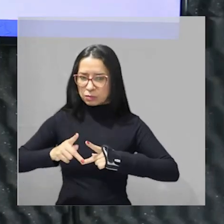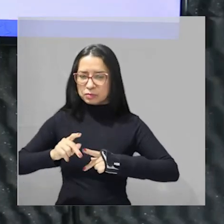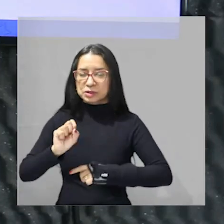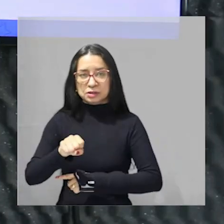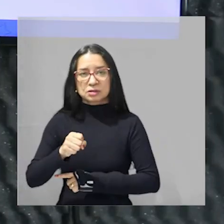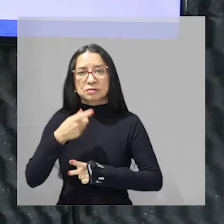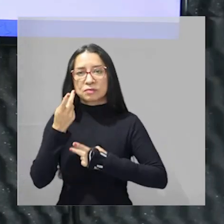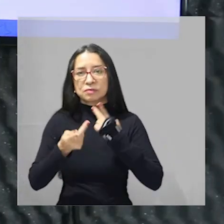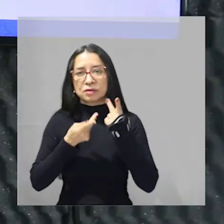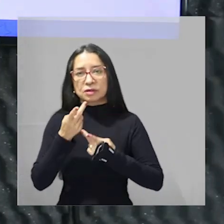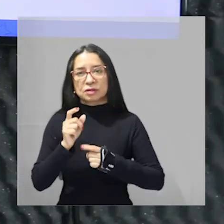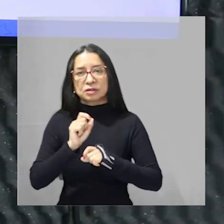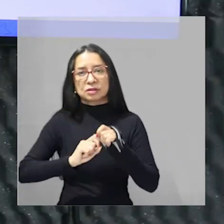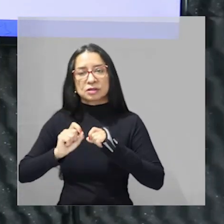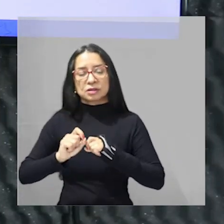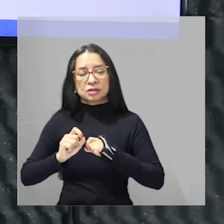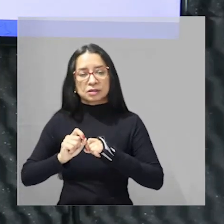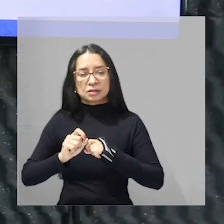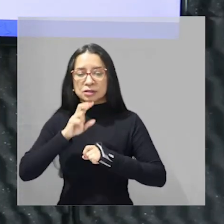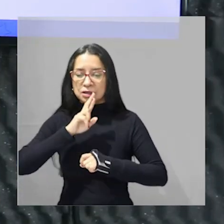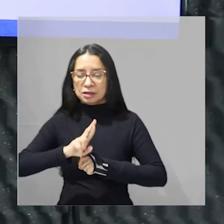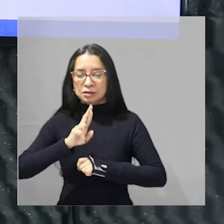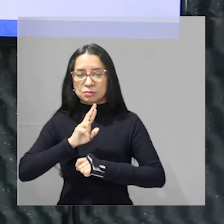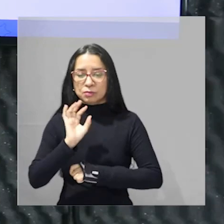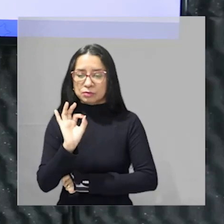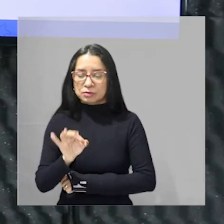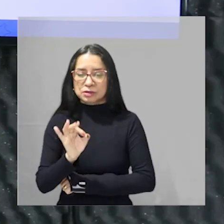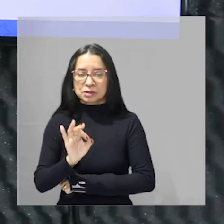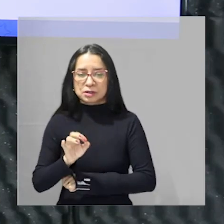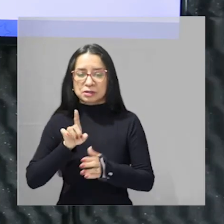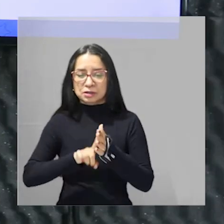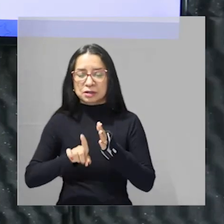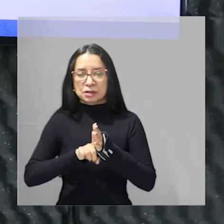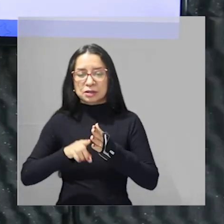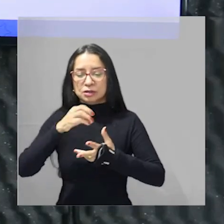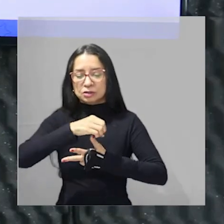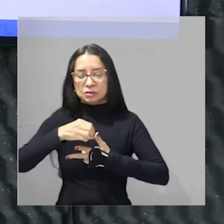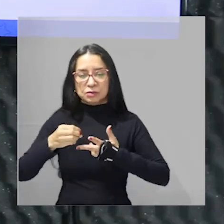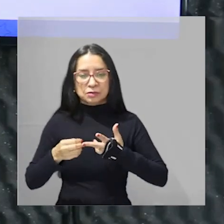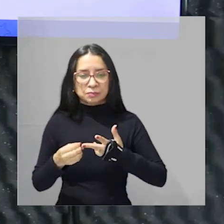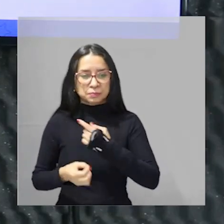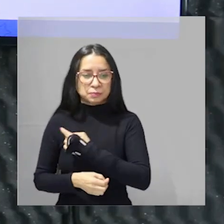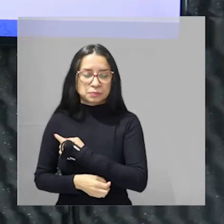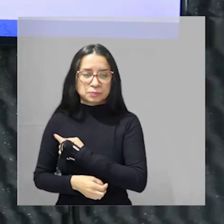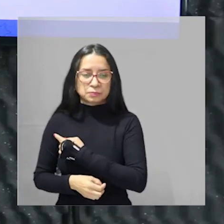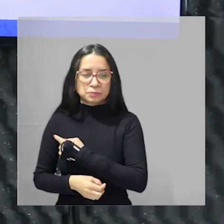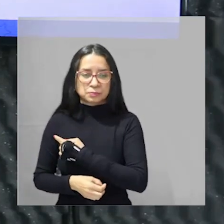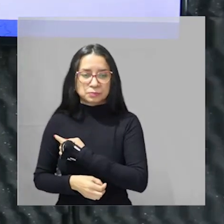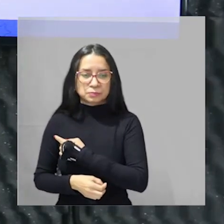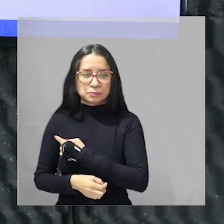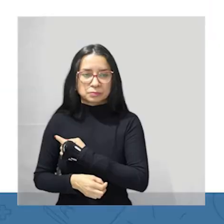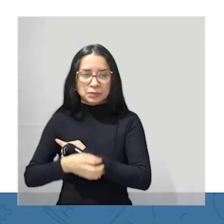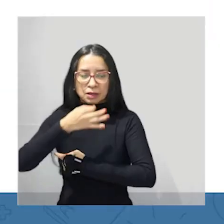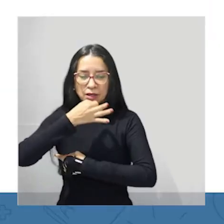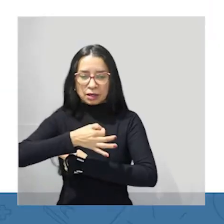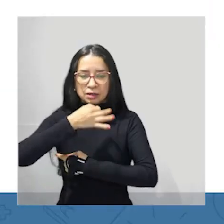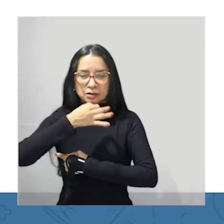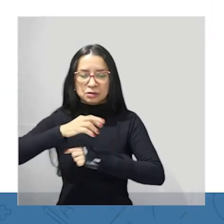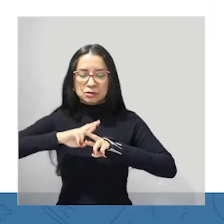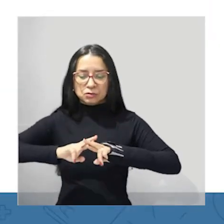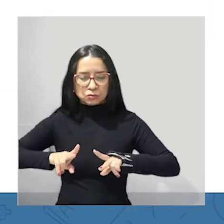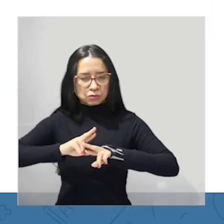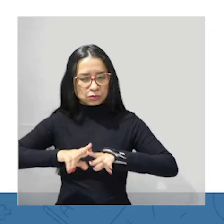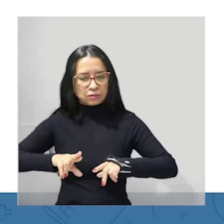né? Então aqui, galera, está o nosso gabarito da questão do Enem. Questão D, né? A crítica é sobre as